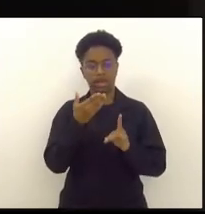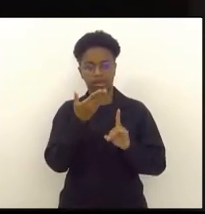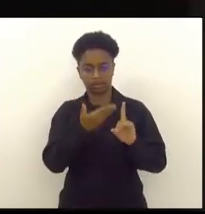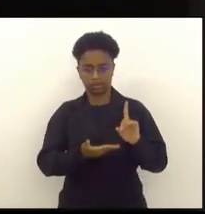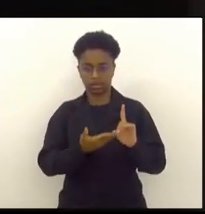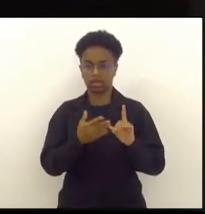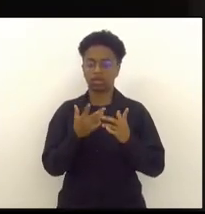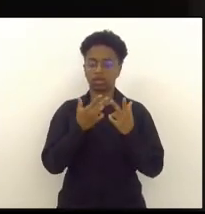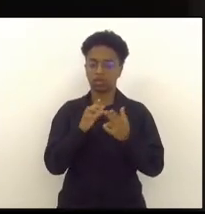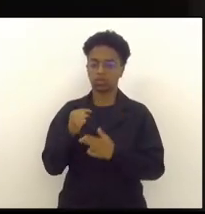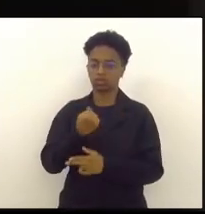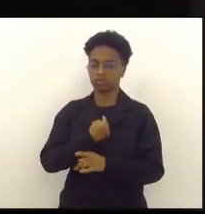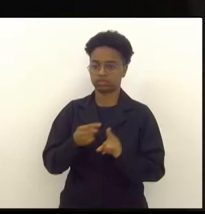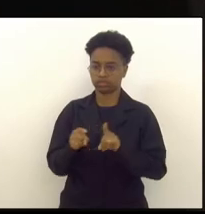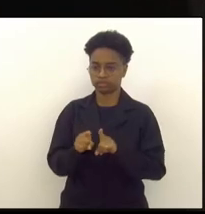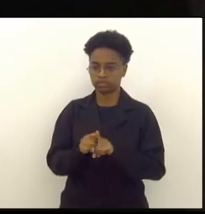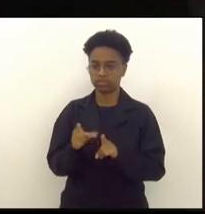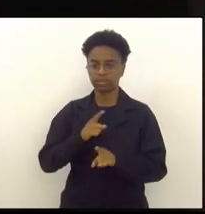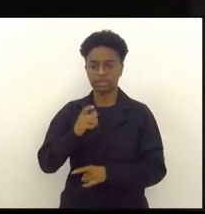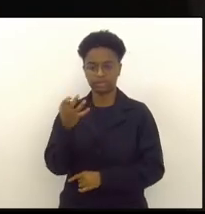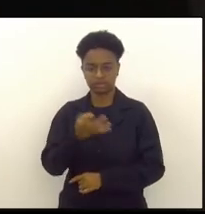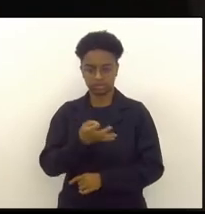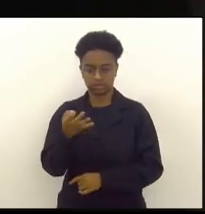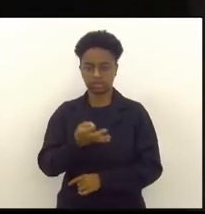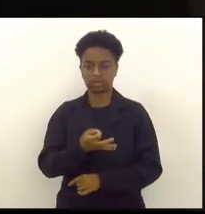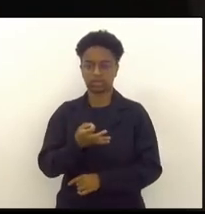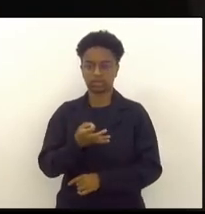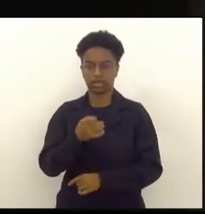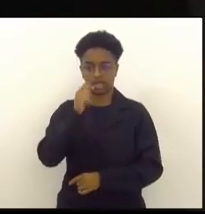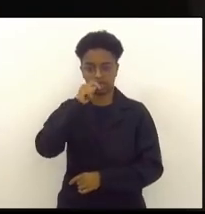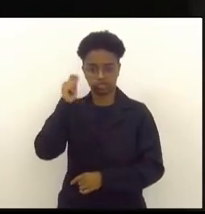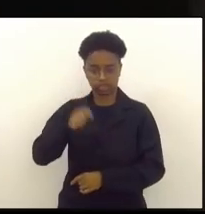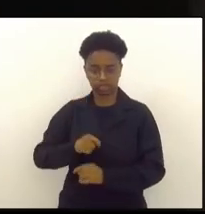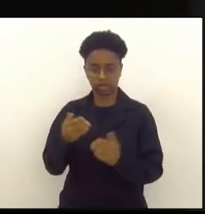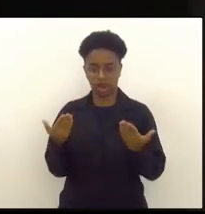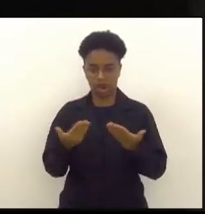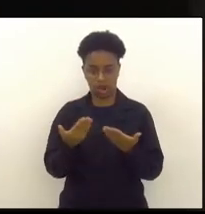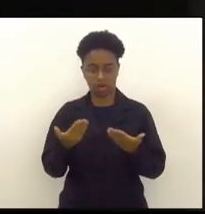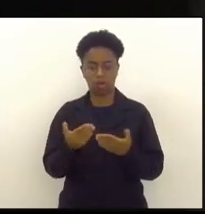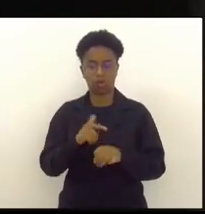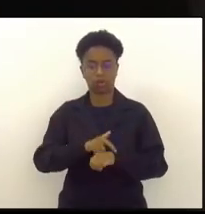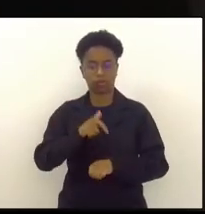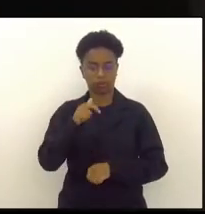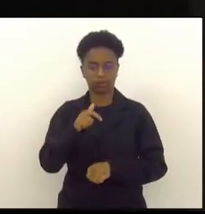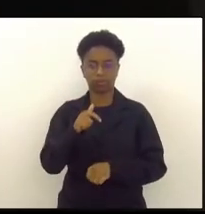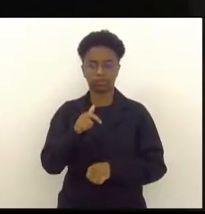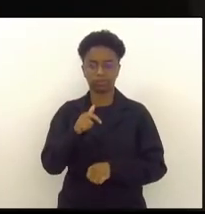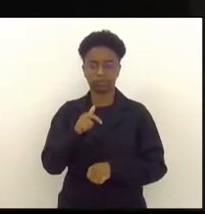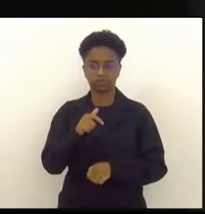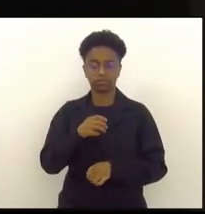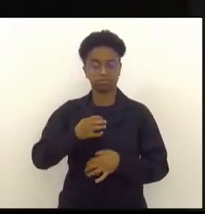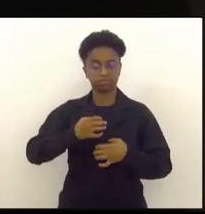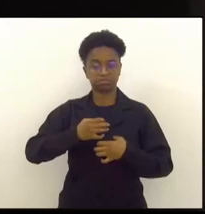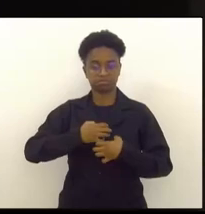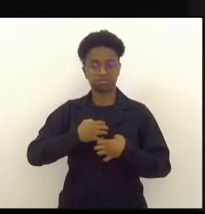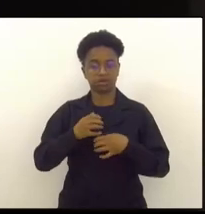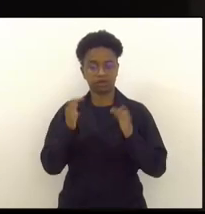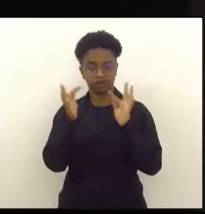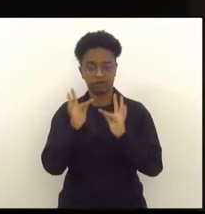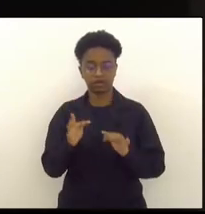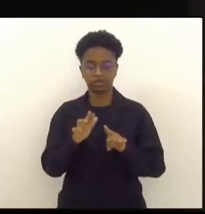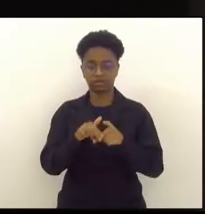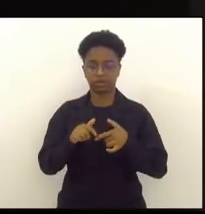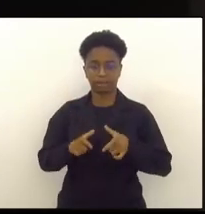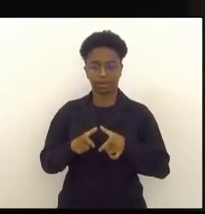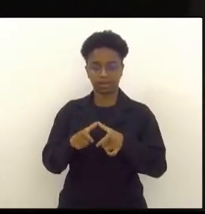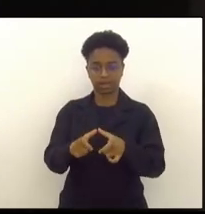como nós estamos. E tenho certeza que Tiradentes, nesse momento, está regozijando dessa medalha